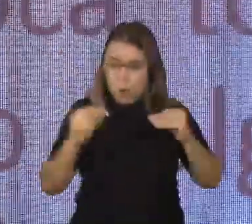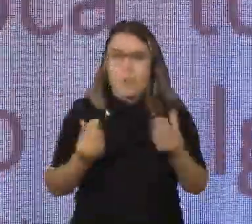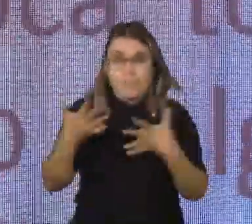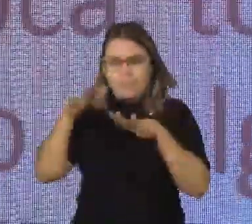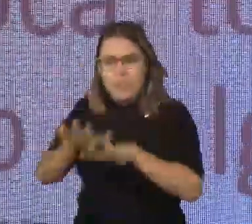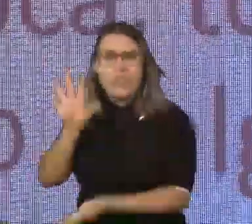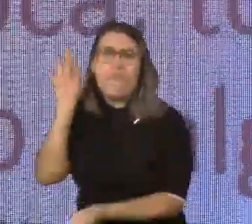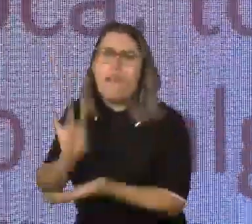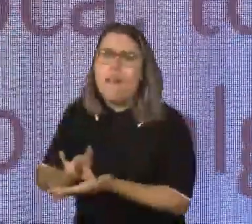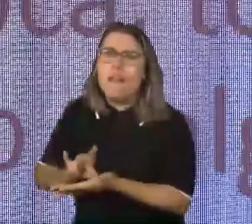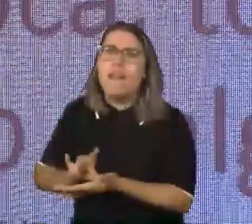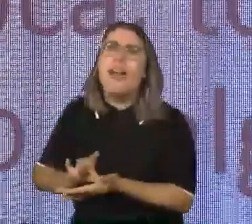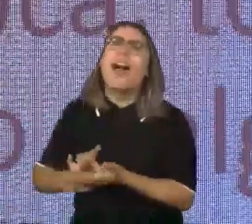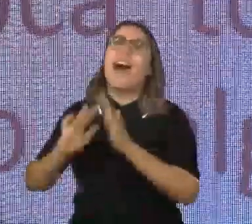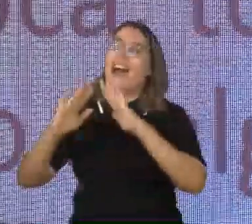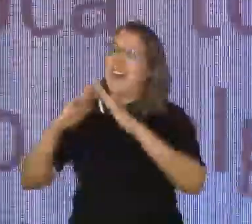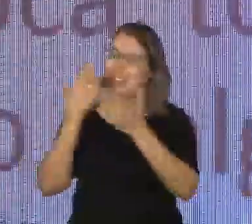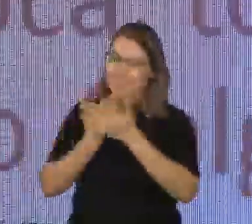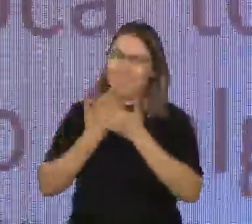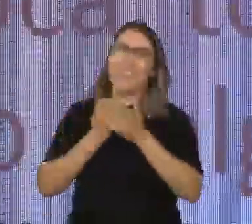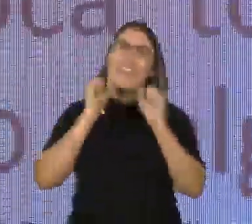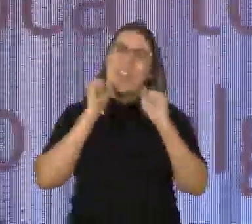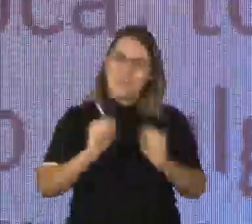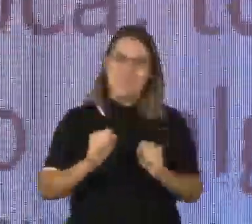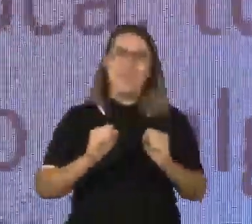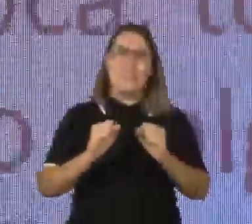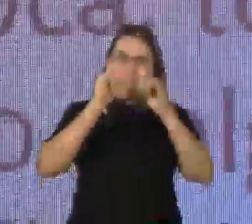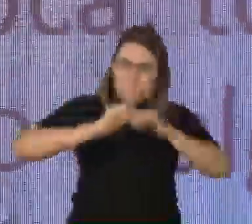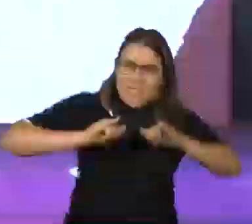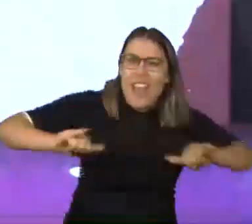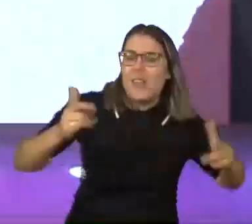estiverem incluídos, a escola pode dizer que ela é inclusiva.